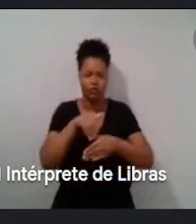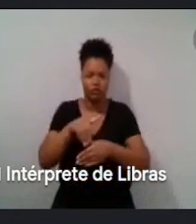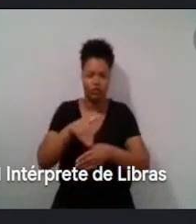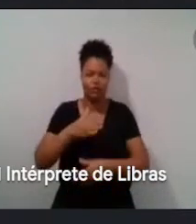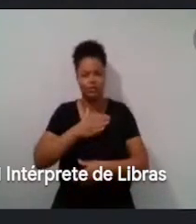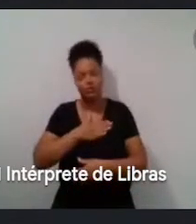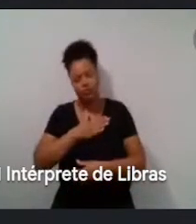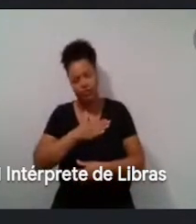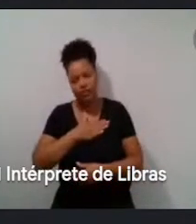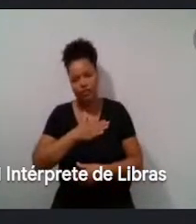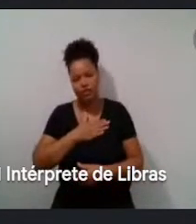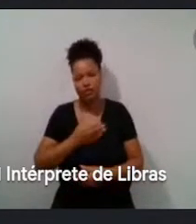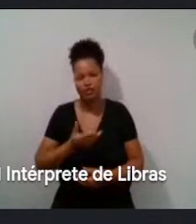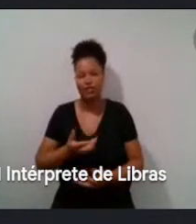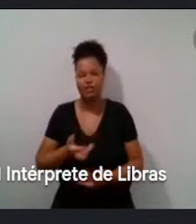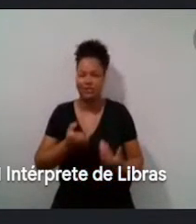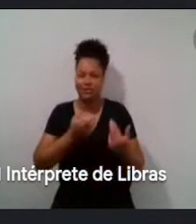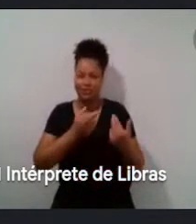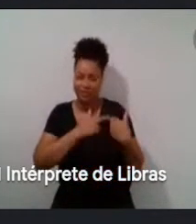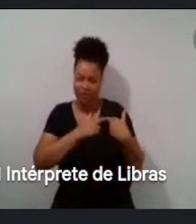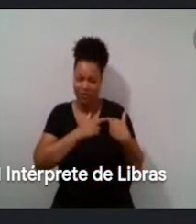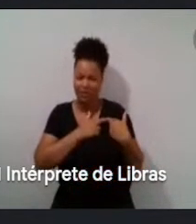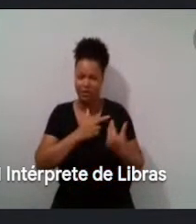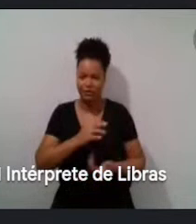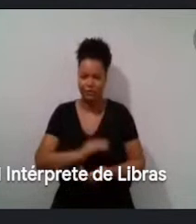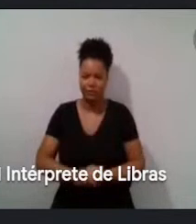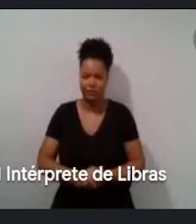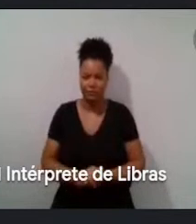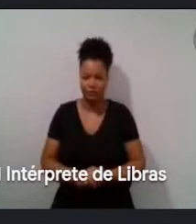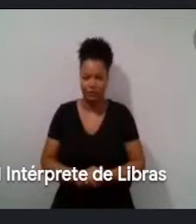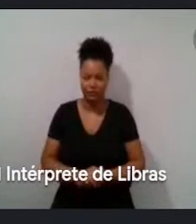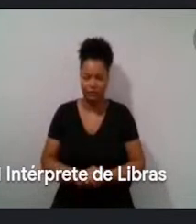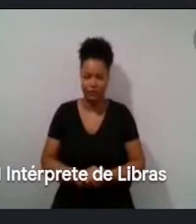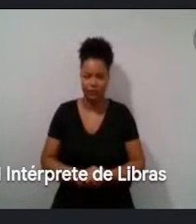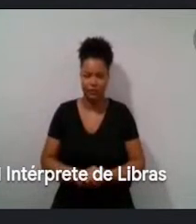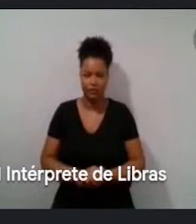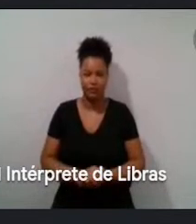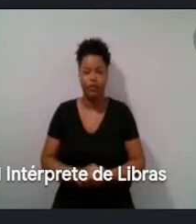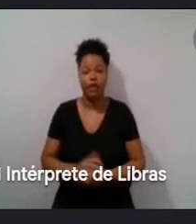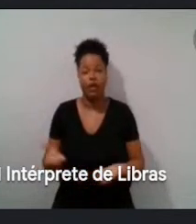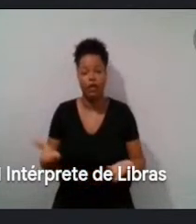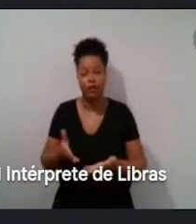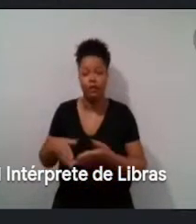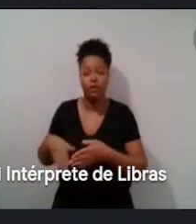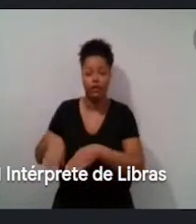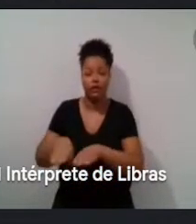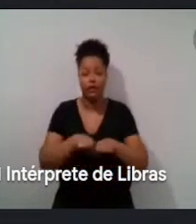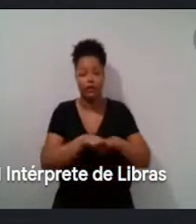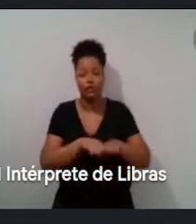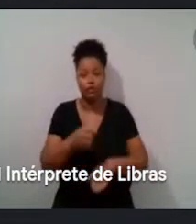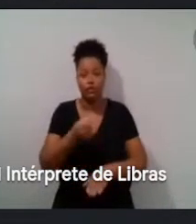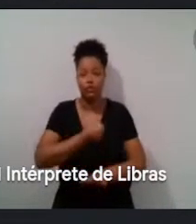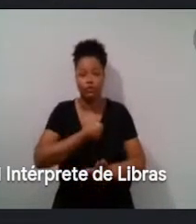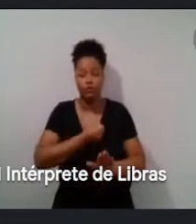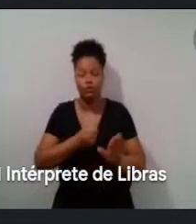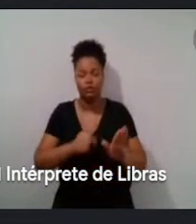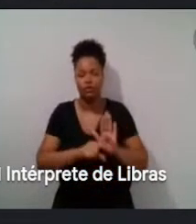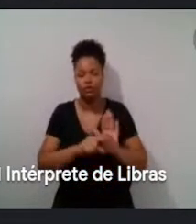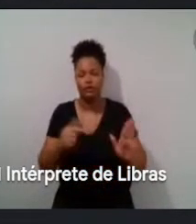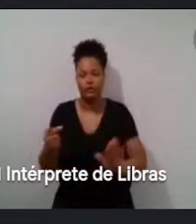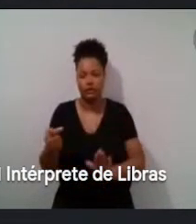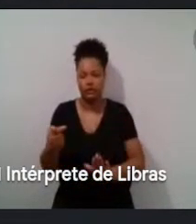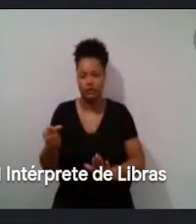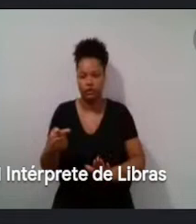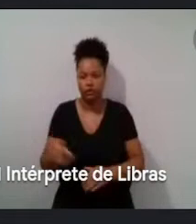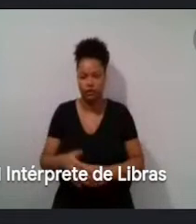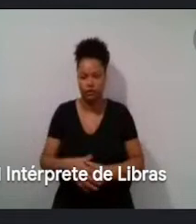aqui, do voto do relator. Vamos agora para o item, por unanimidade, né? O item 7.